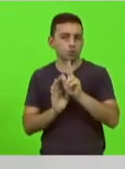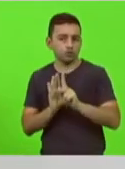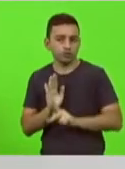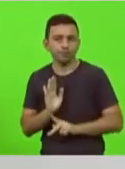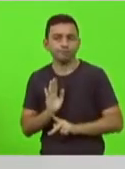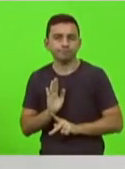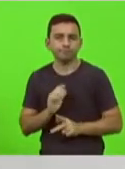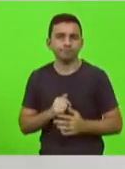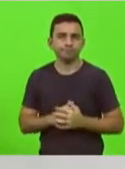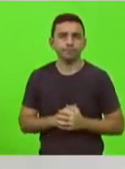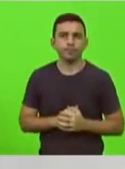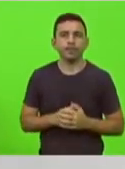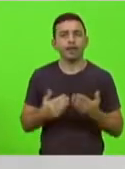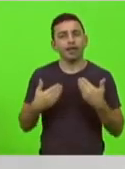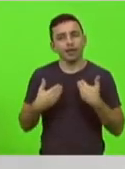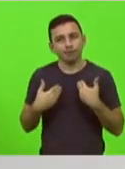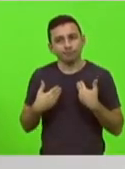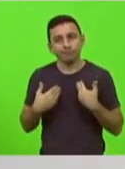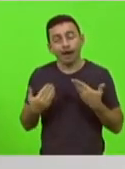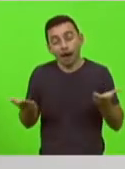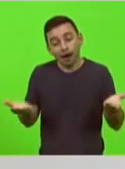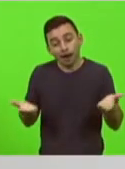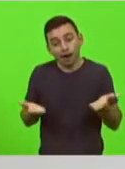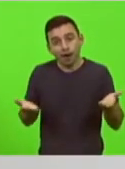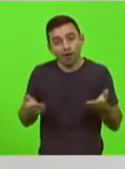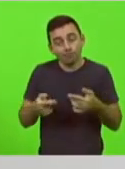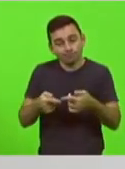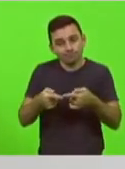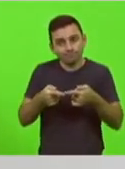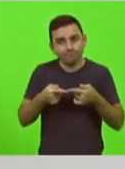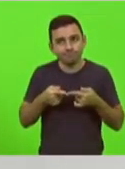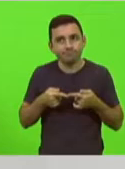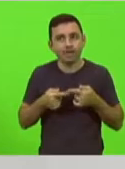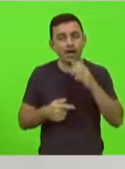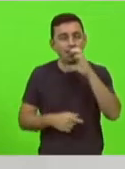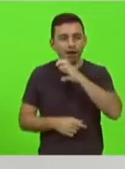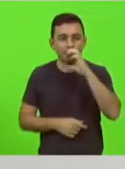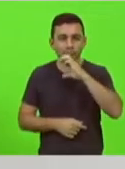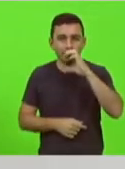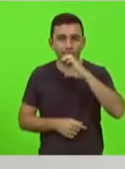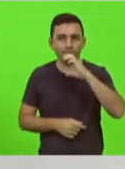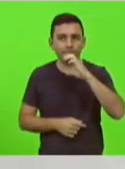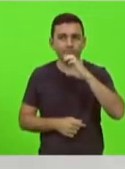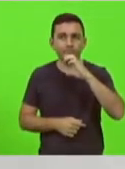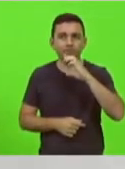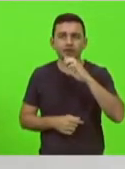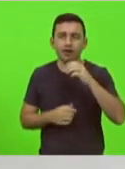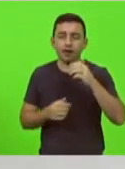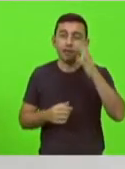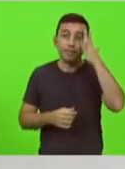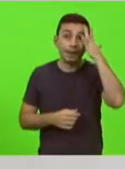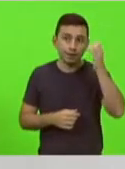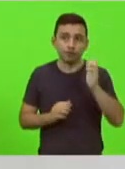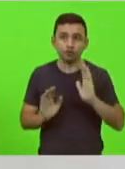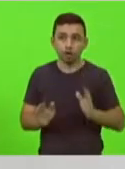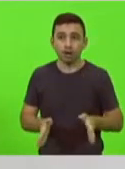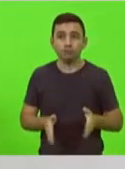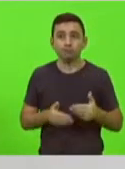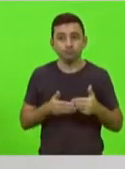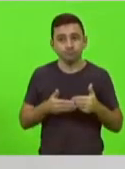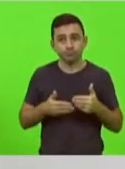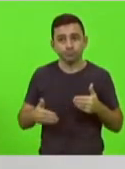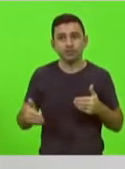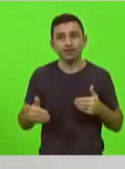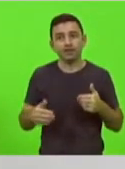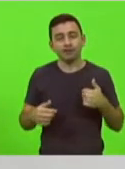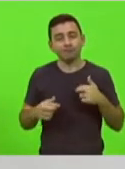Então, me despeço por um período rápido, né, deste parlamento, a partir de amanhã, e desejo